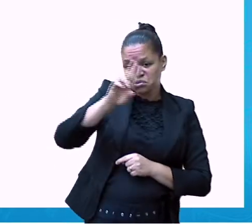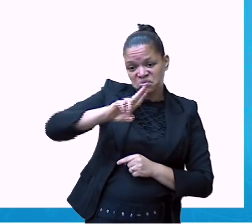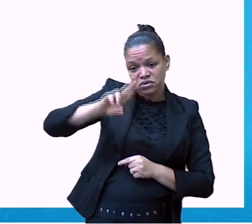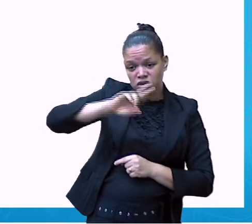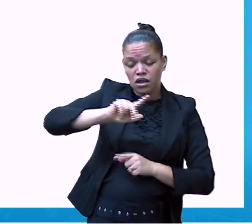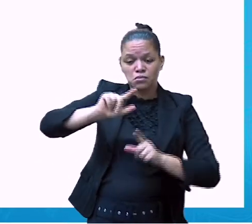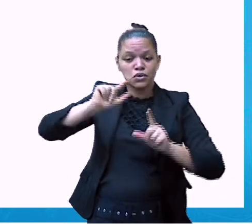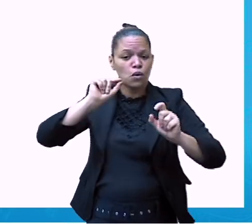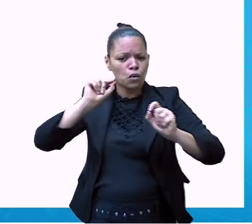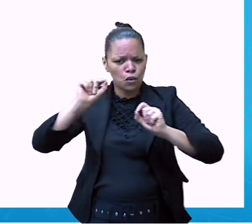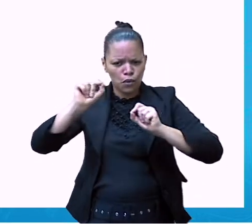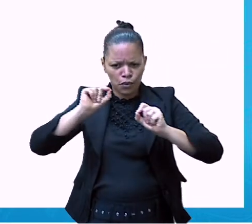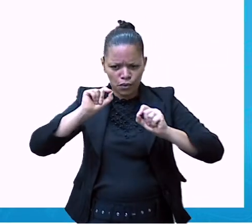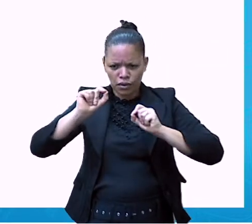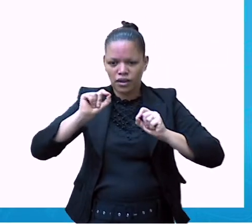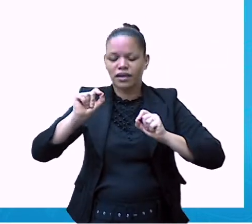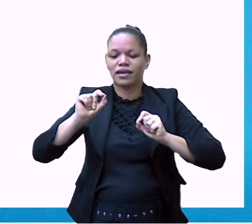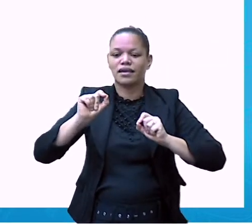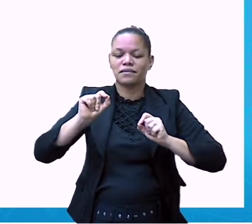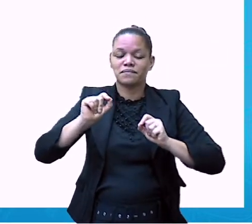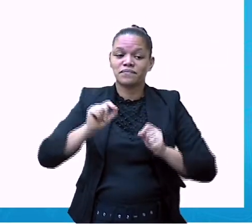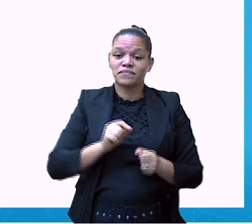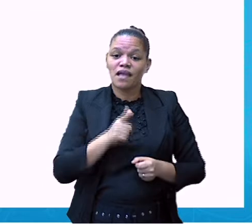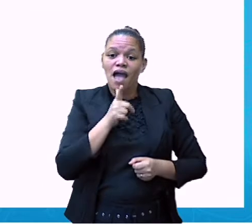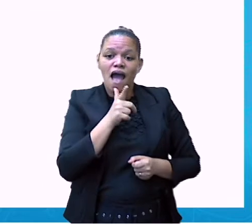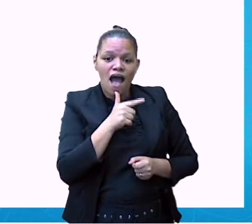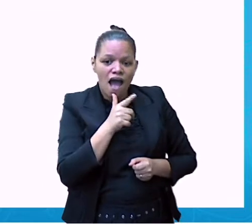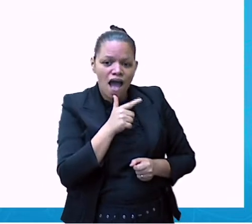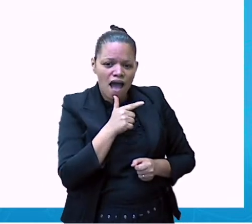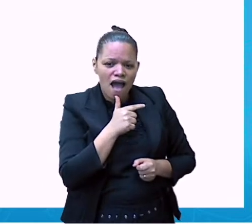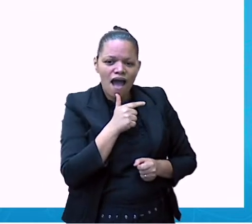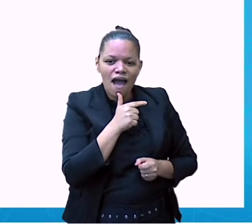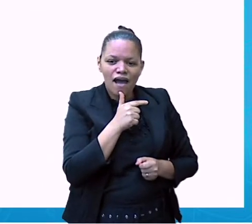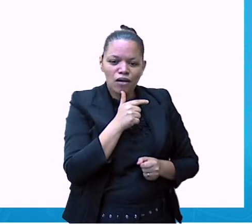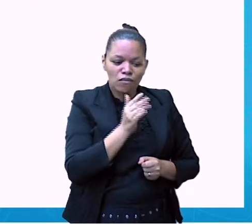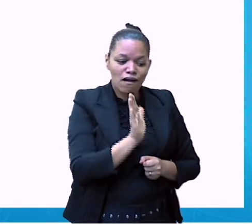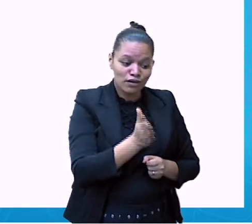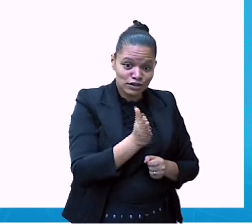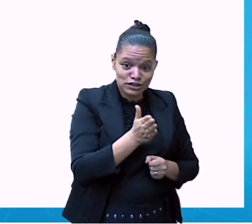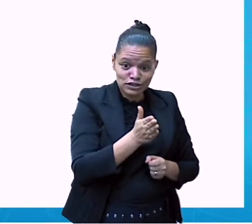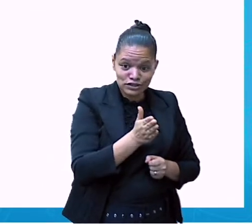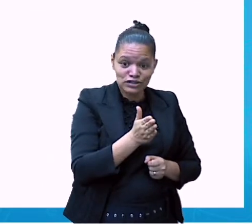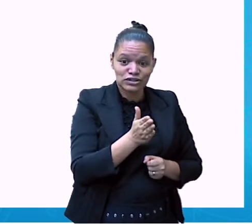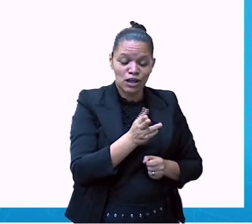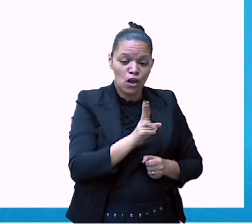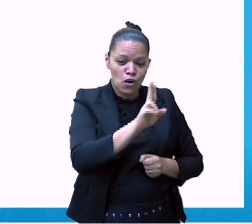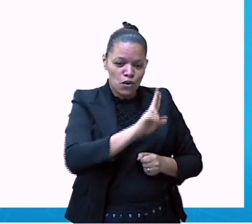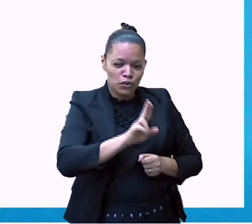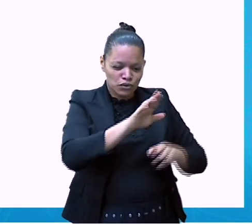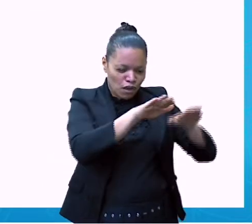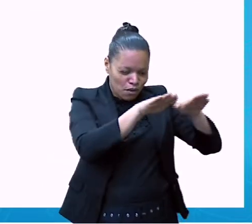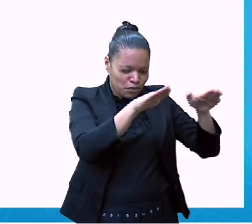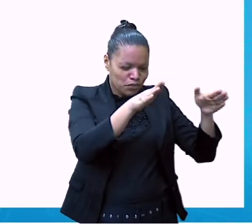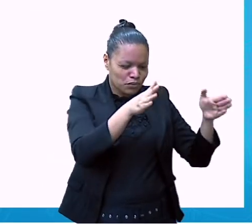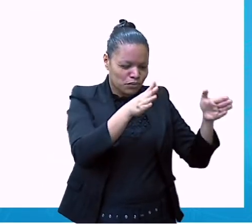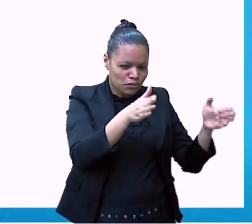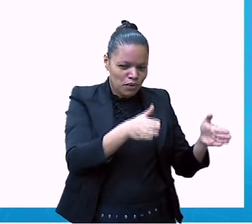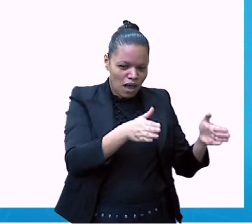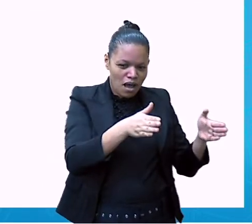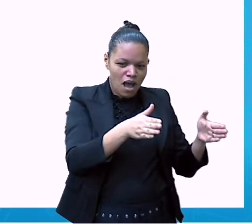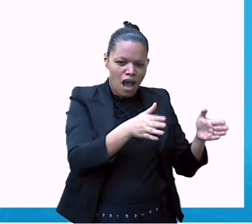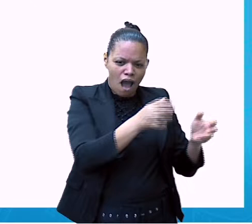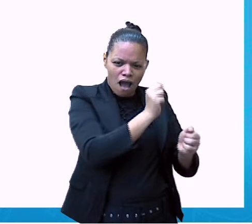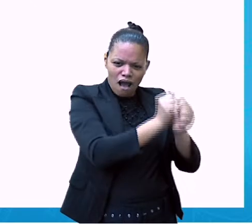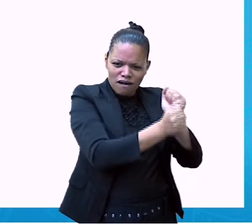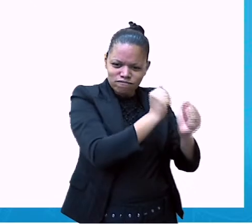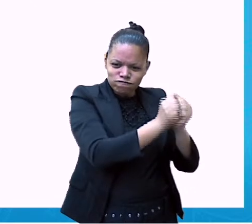é aproveitar a água que é descartada do tanquinho, que é descartada da máquina. Então, se